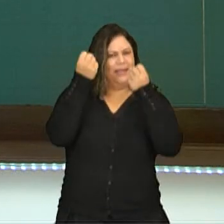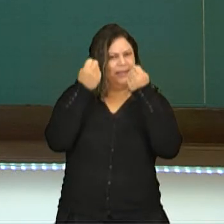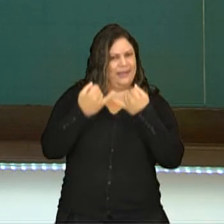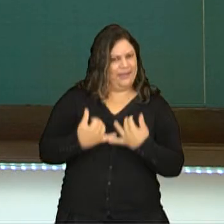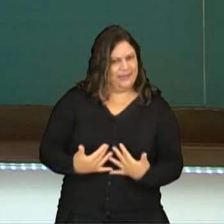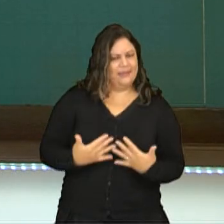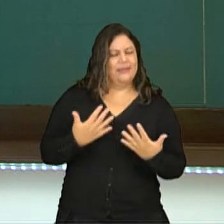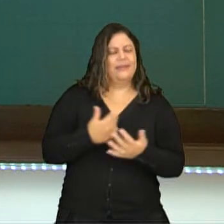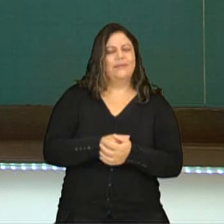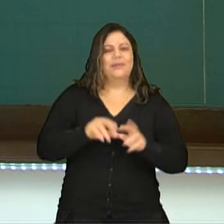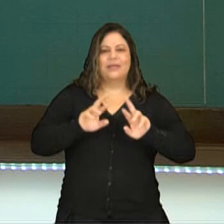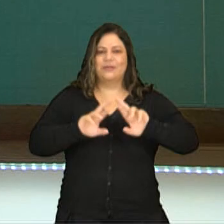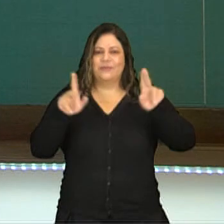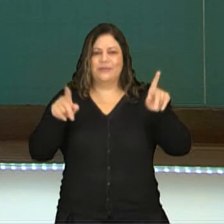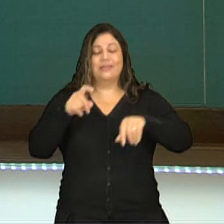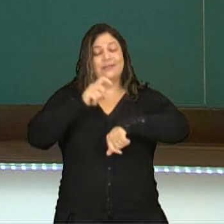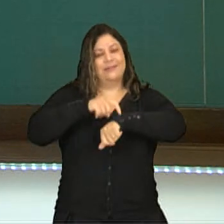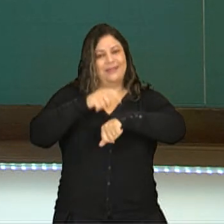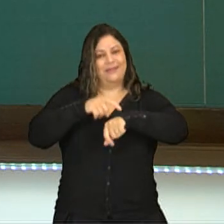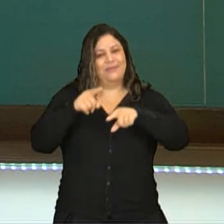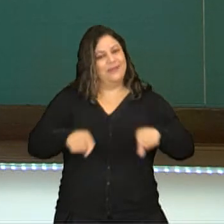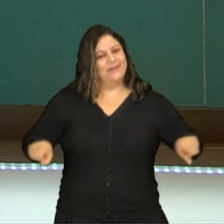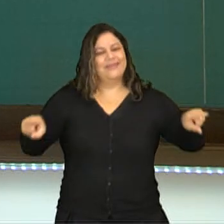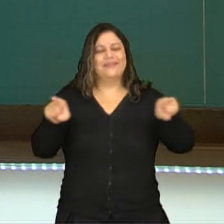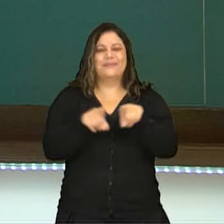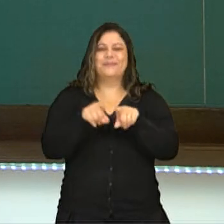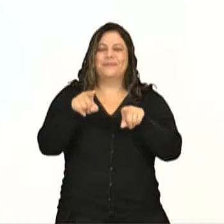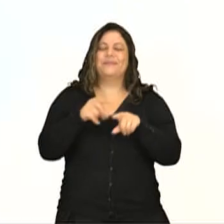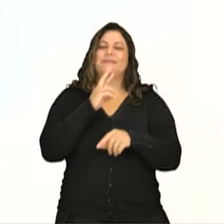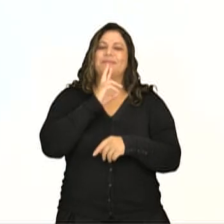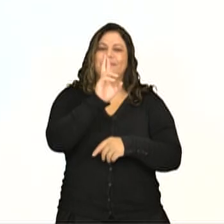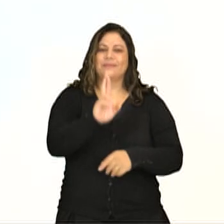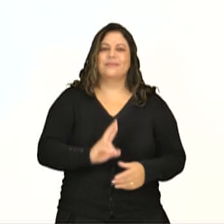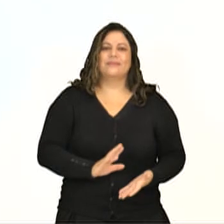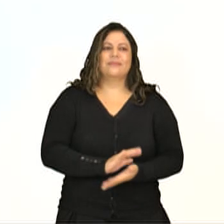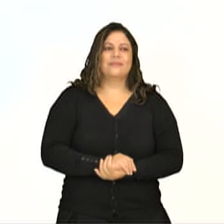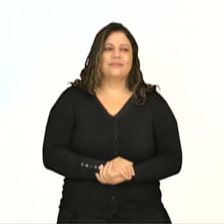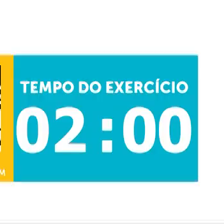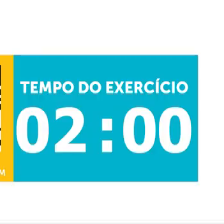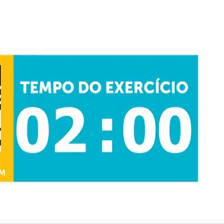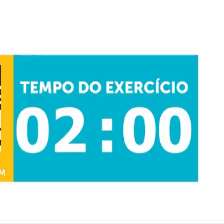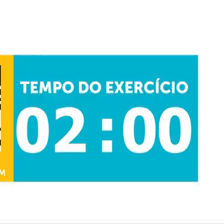Eu vou dar um tempinho para vocês e daqui a pouco nós voltamos com a resposta.